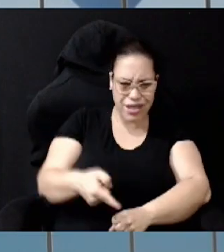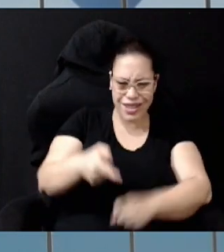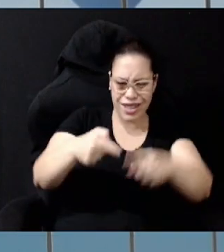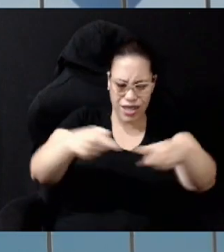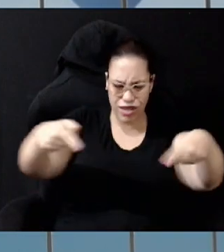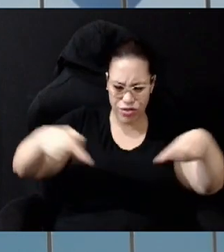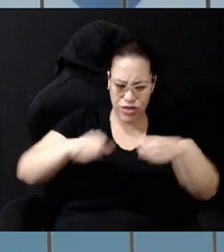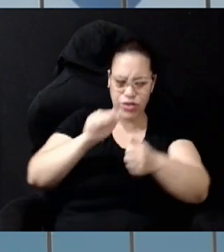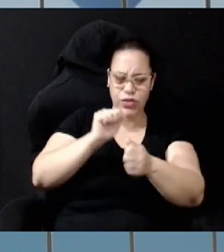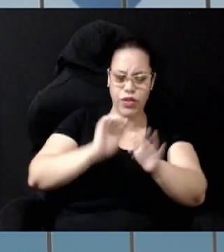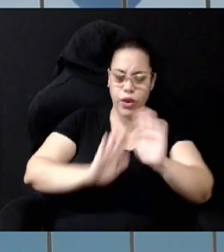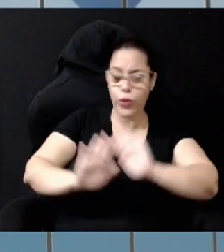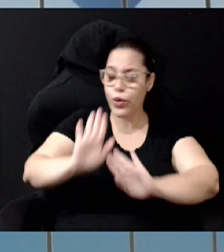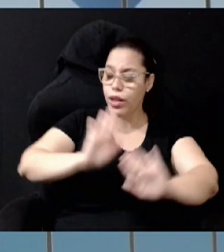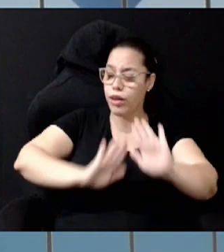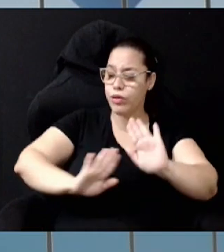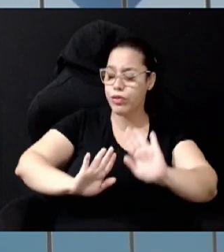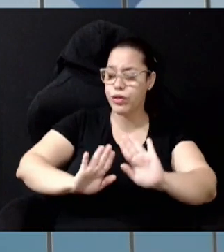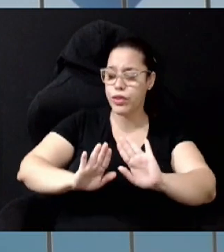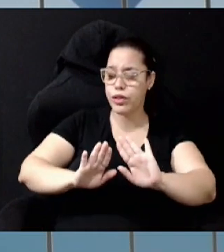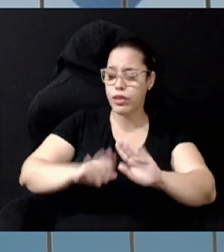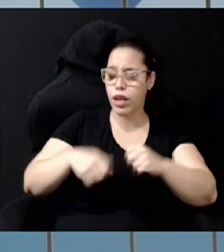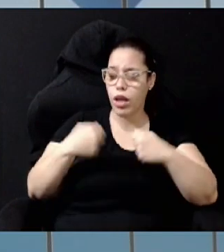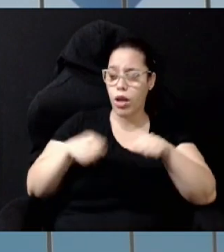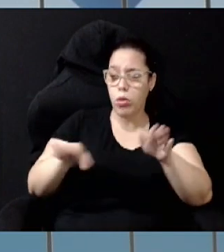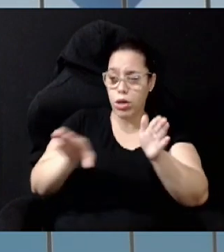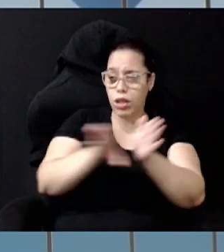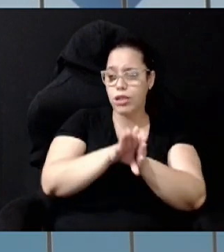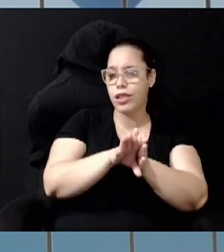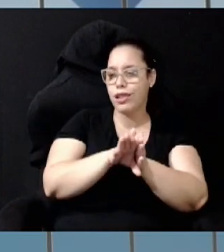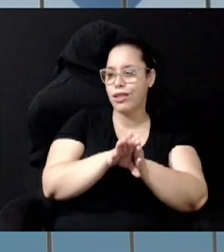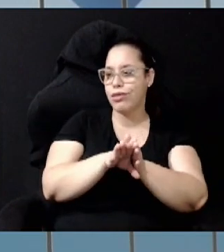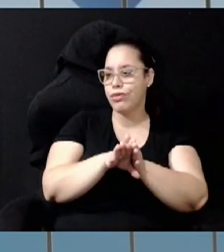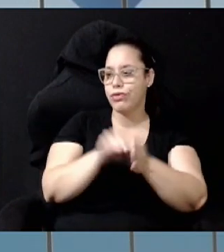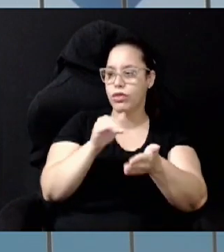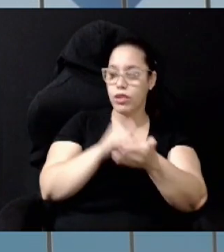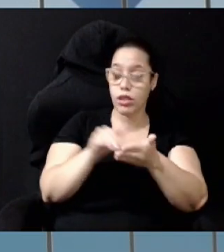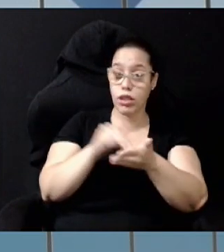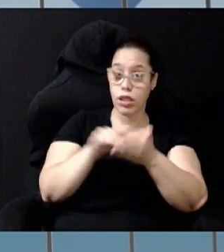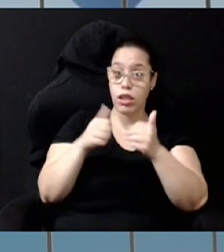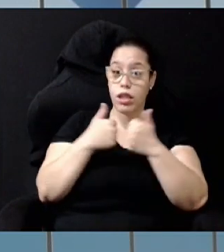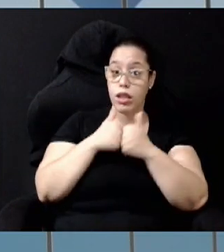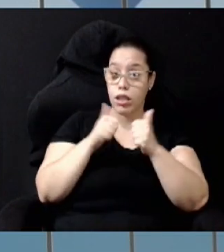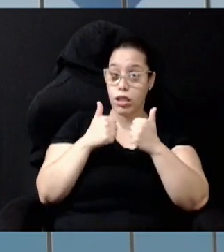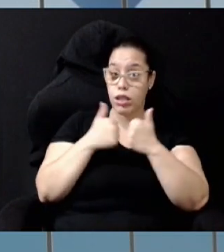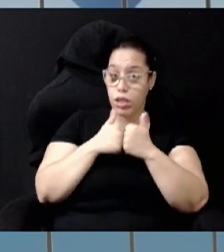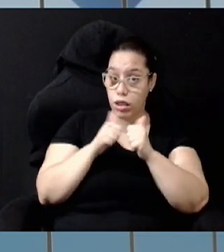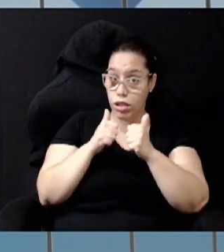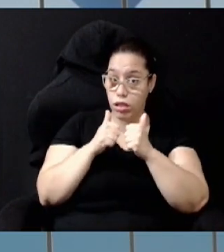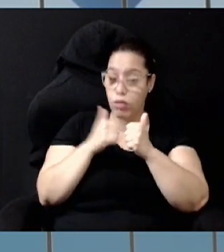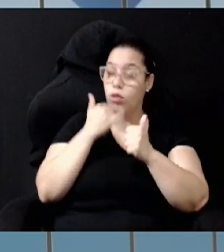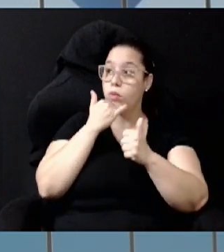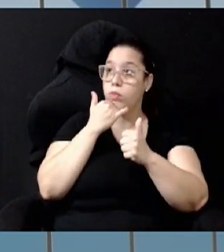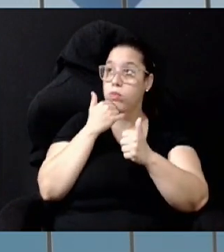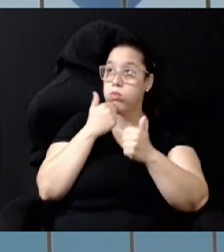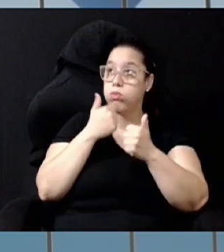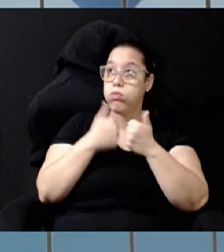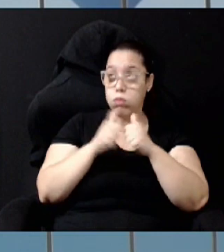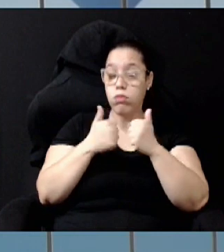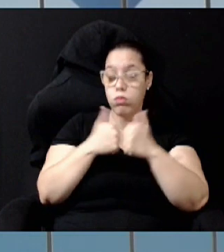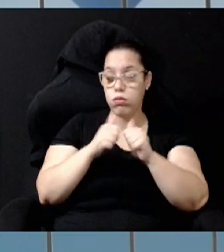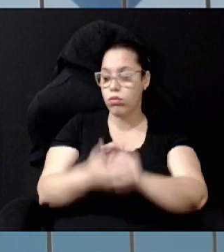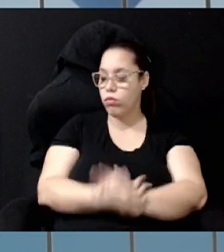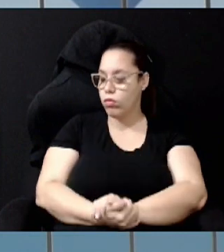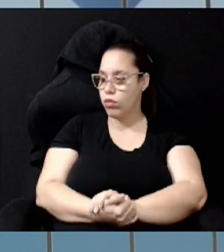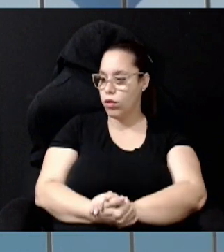espaço. Mas essa população também precisa chegar. Então, a Secretaria de Transporte, como que... Então, são várias questões ali dentro da Prefeitura que é necessário